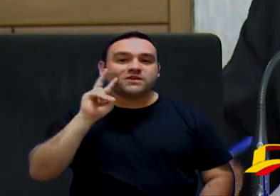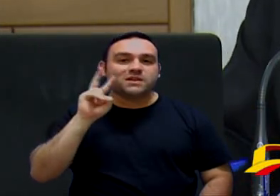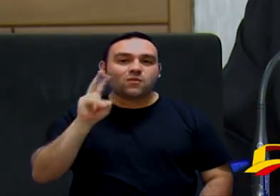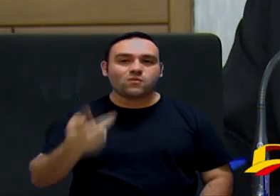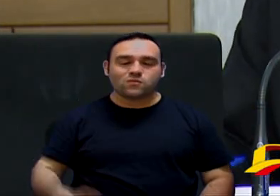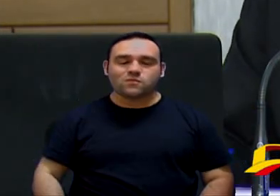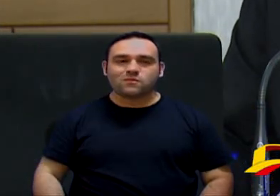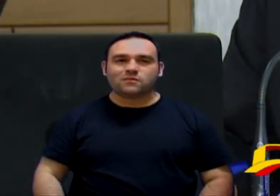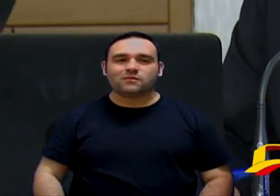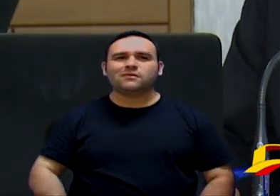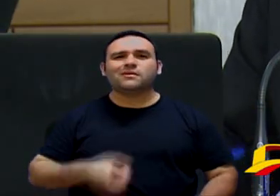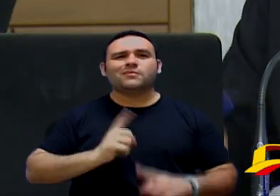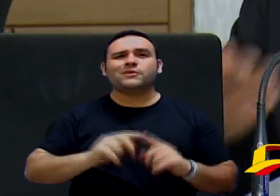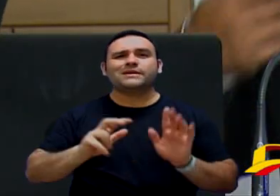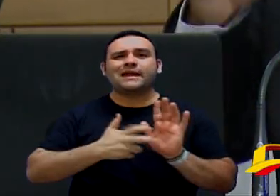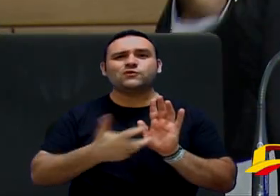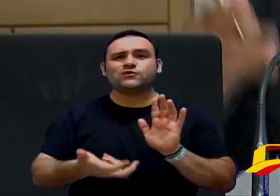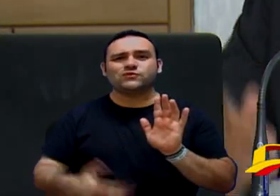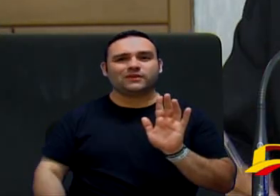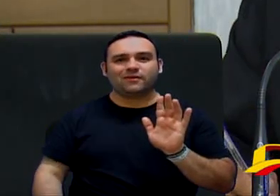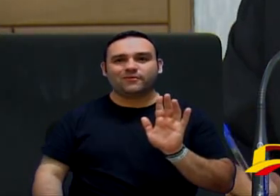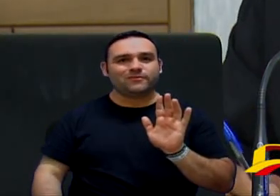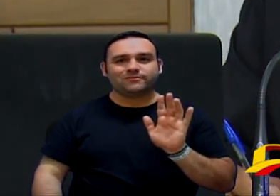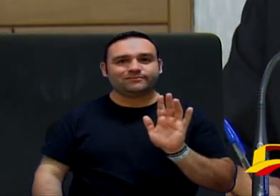é porque é incondicional projeto